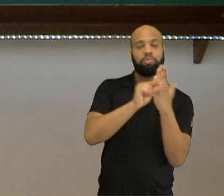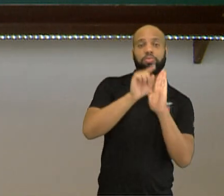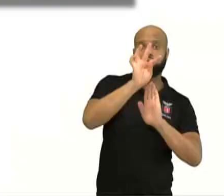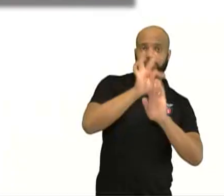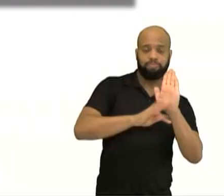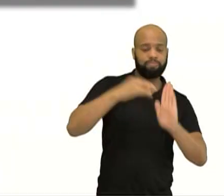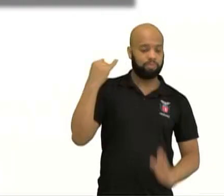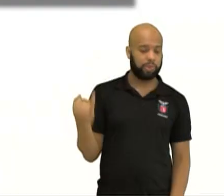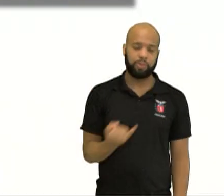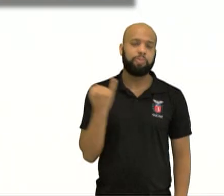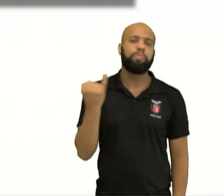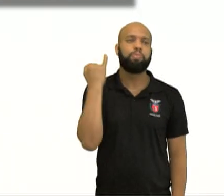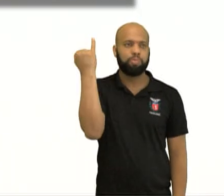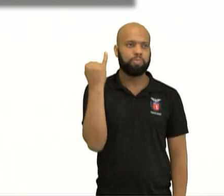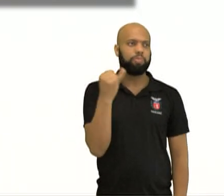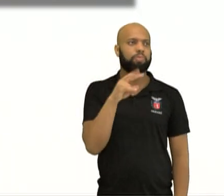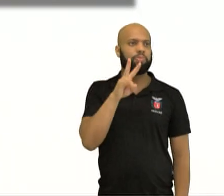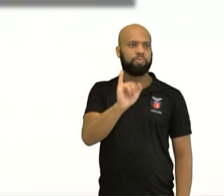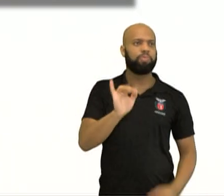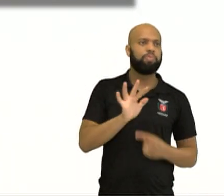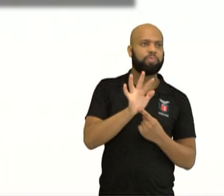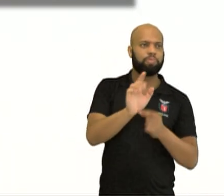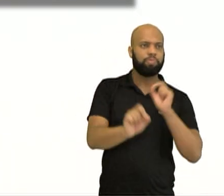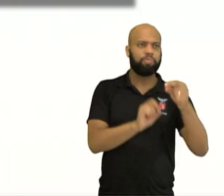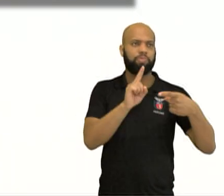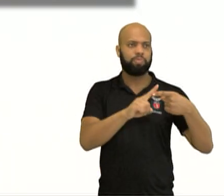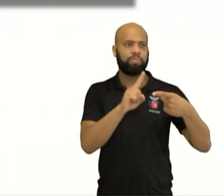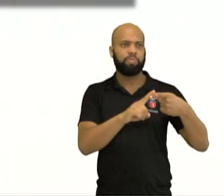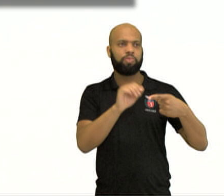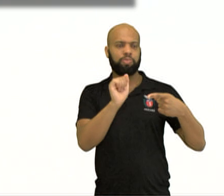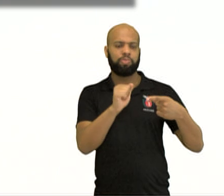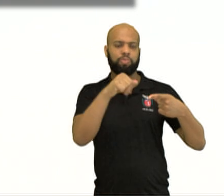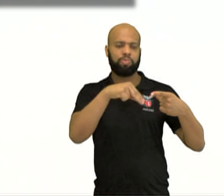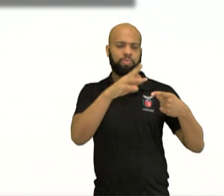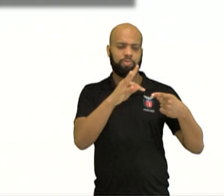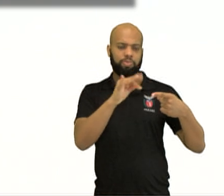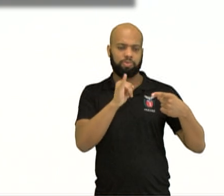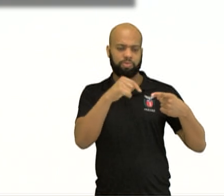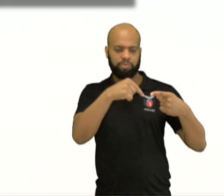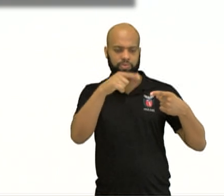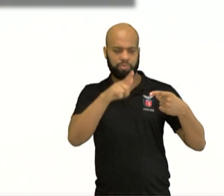importantes, entre elas vamos destacar Antígona,